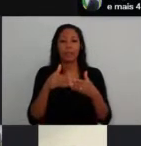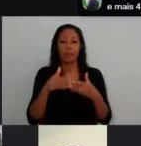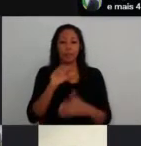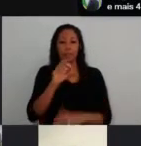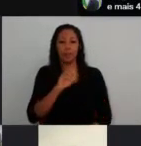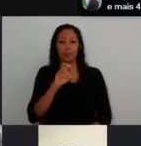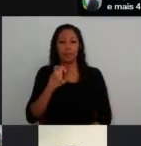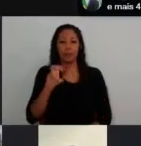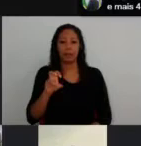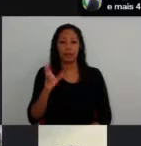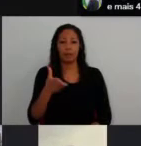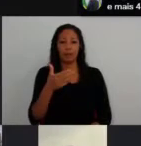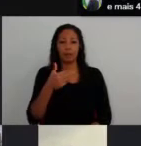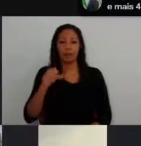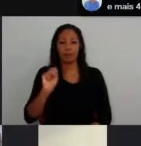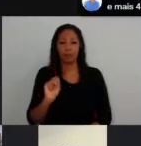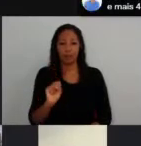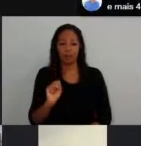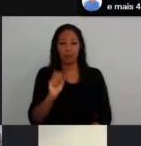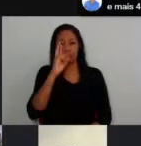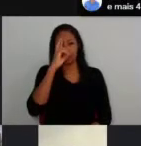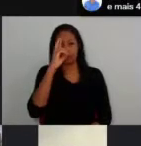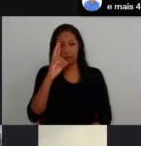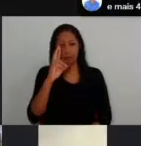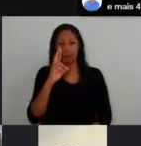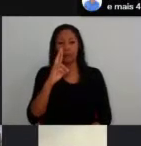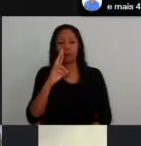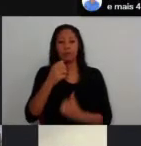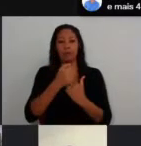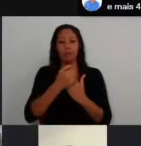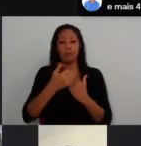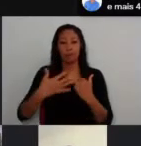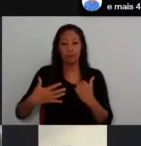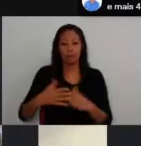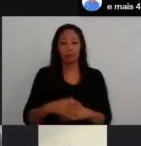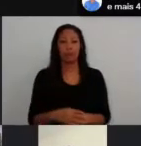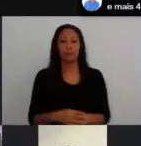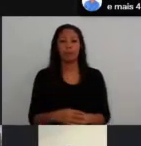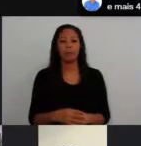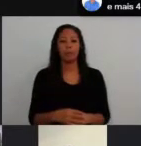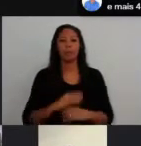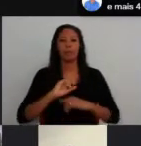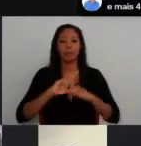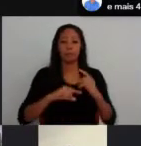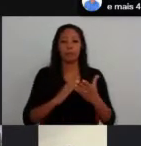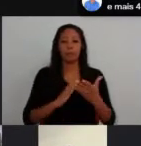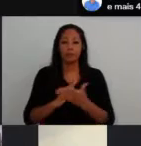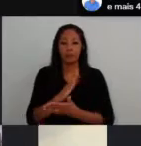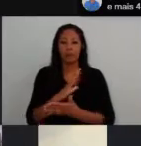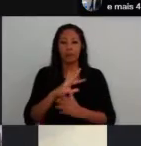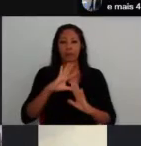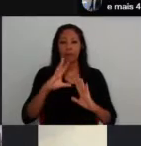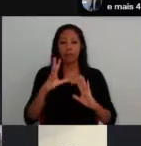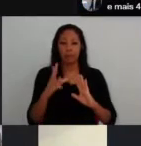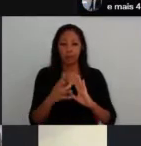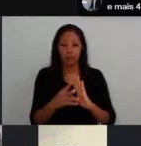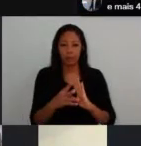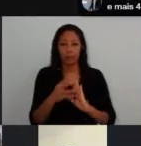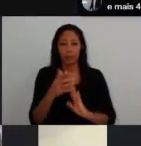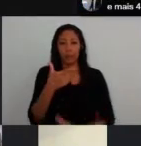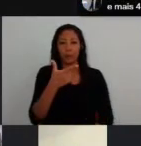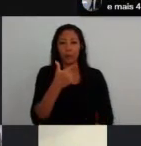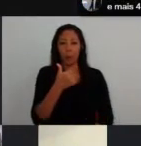055/2018, Poder Legislativo Municipal, vereadores subscritos, mesa diretora. Em seguida, o mesmo foi aprovado por todos, por 12 votos a